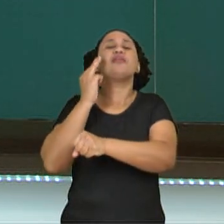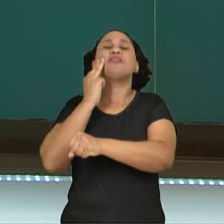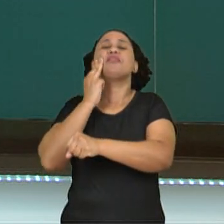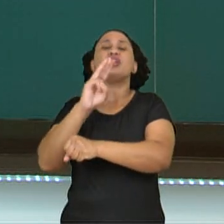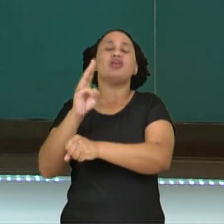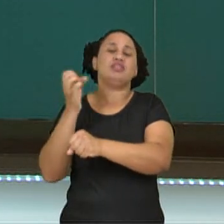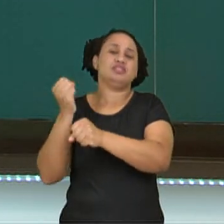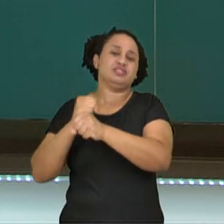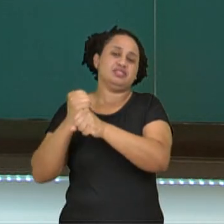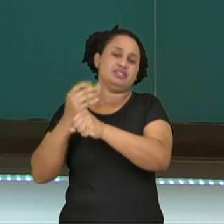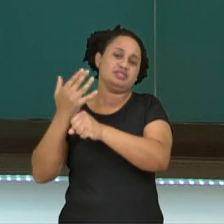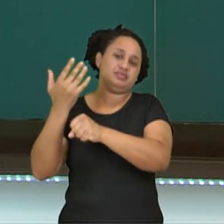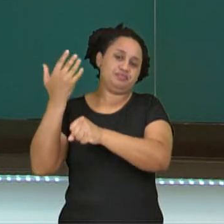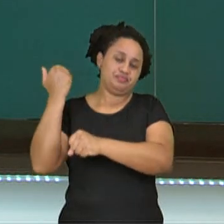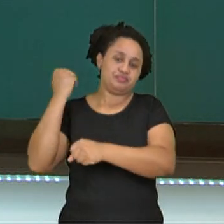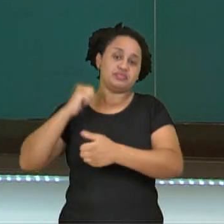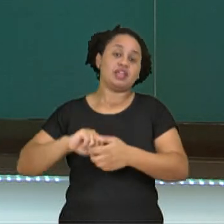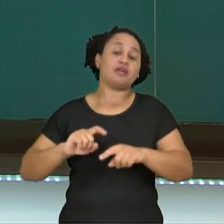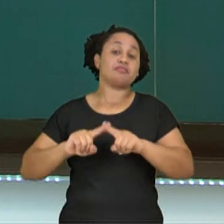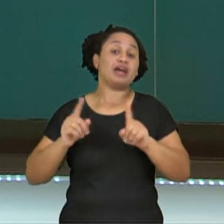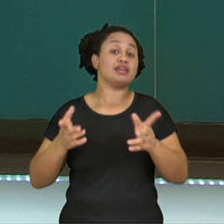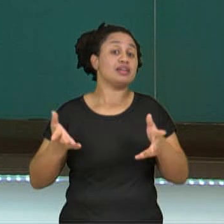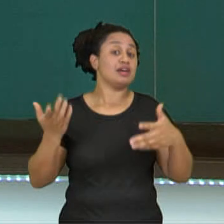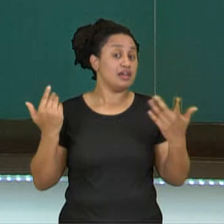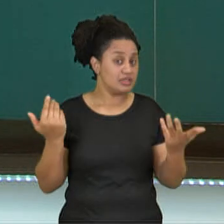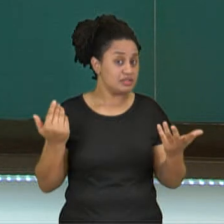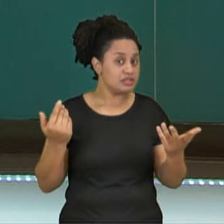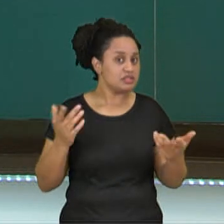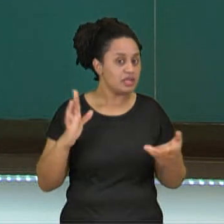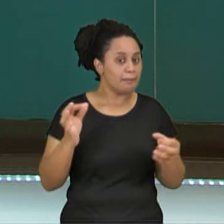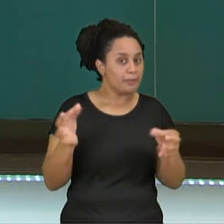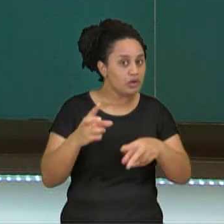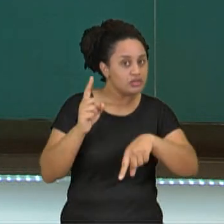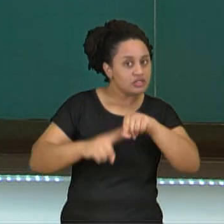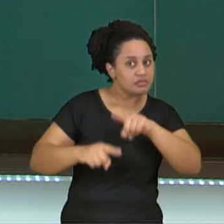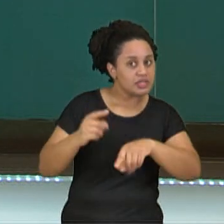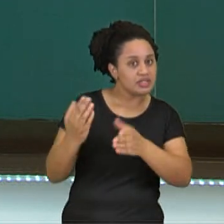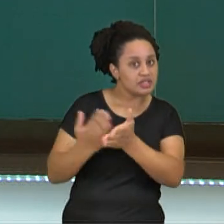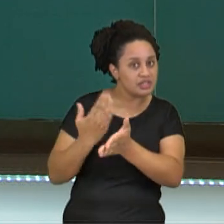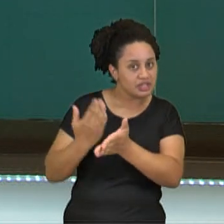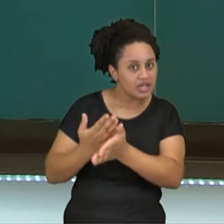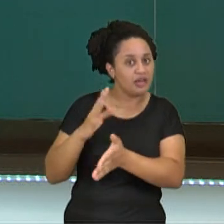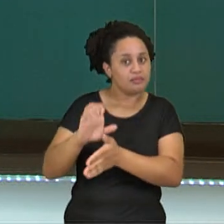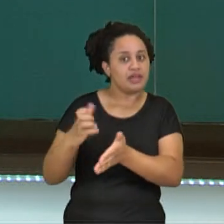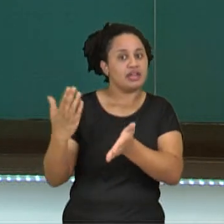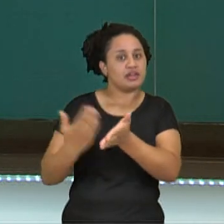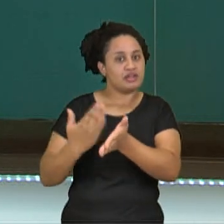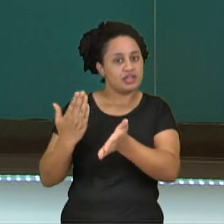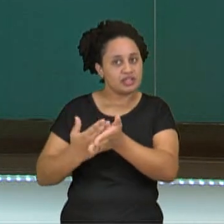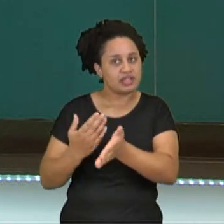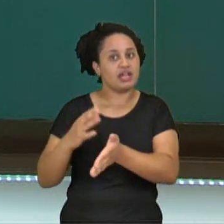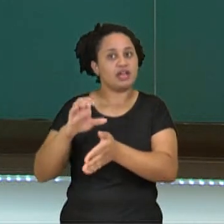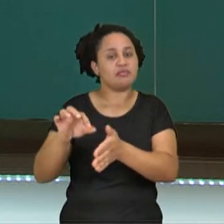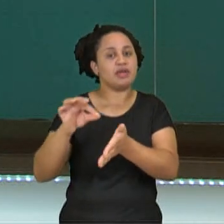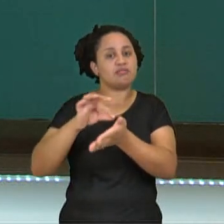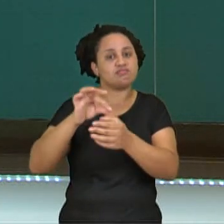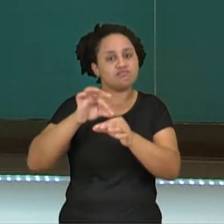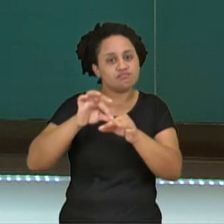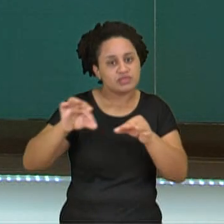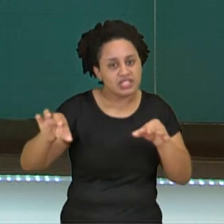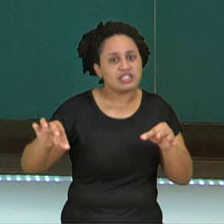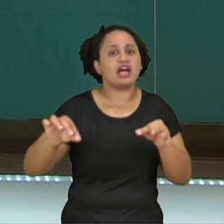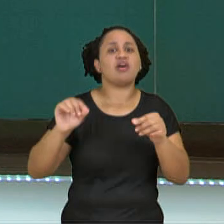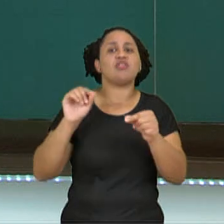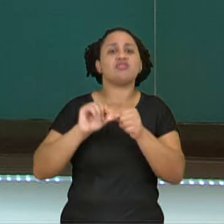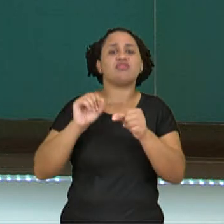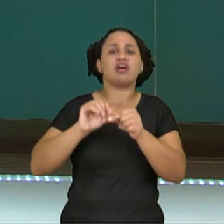atrás. Mas antes da gente começar a conversar, tá com o teu material em mãos? Pegue o seu caderno, pegue o seu penal,